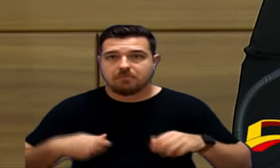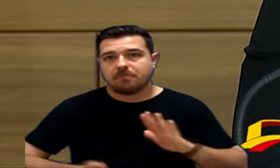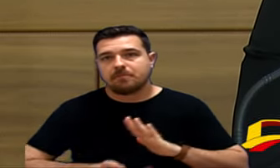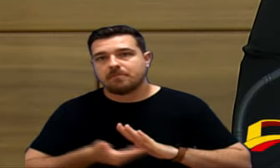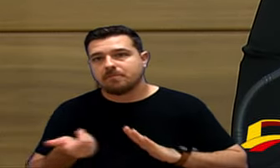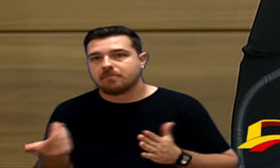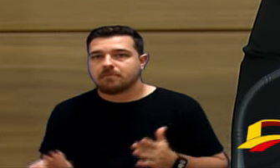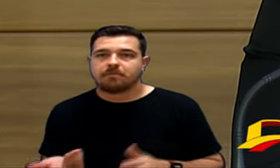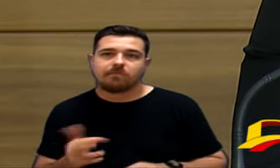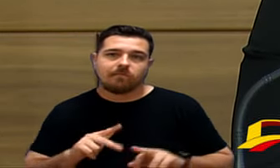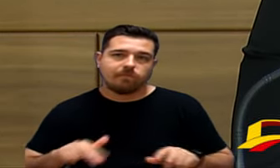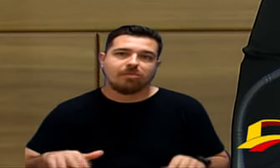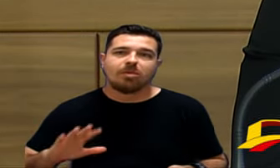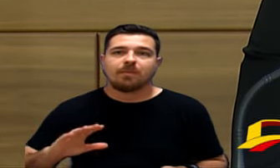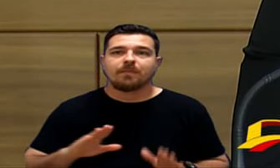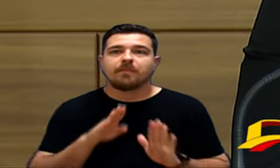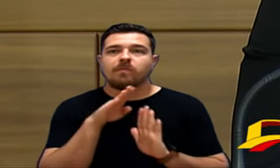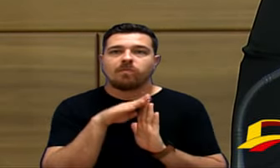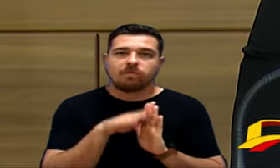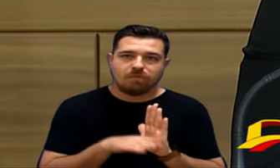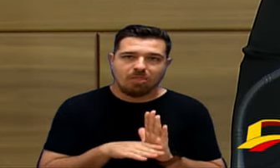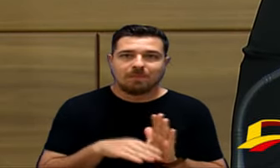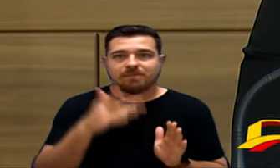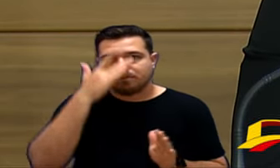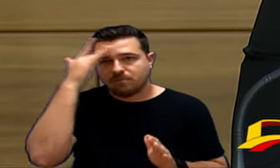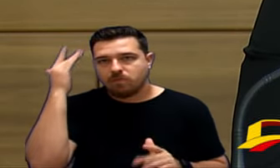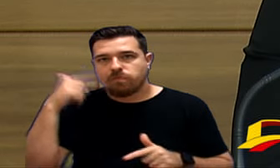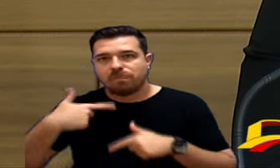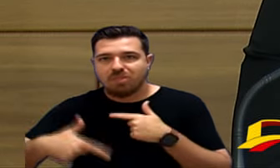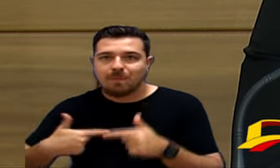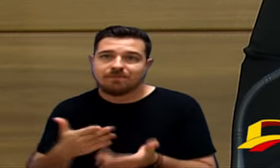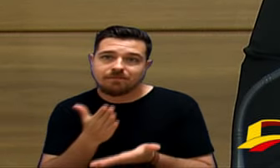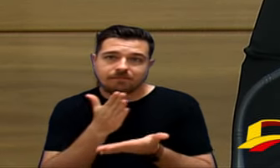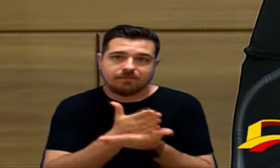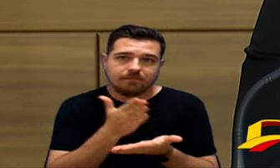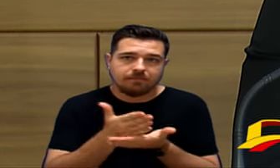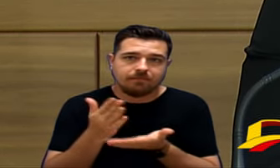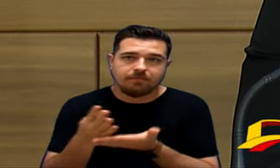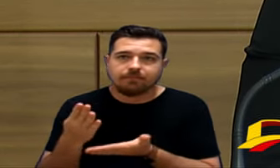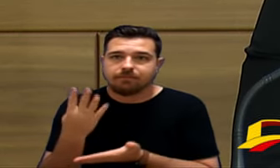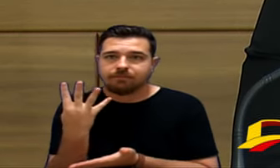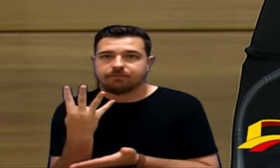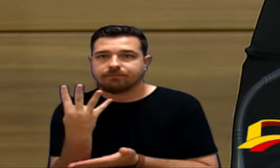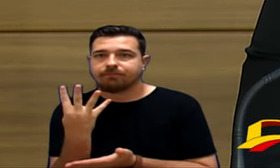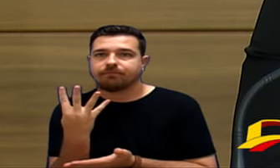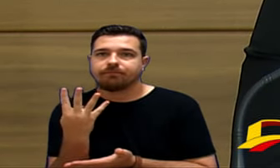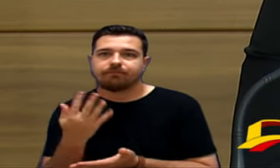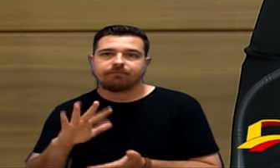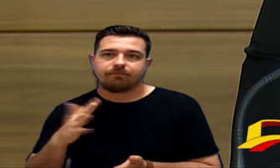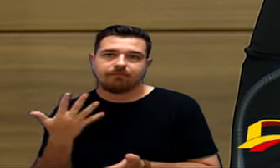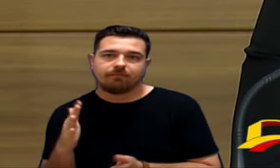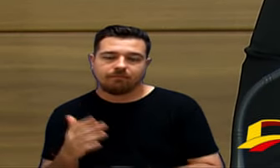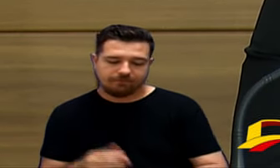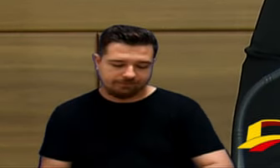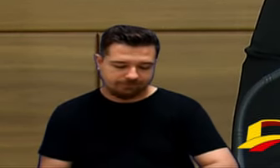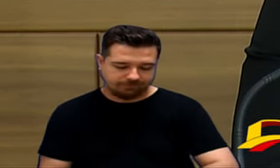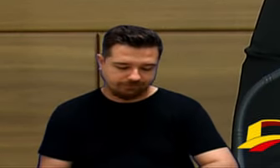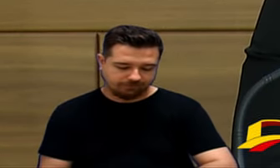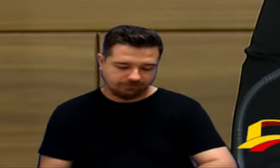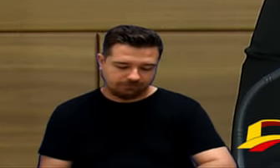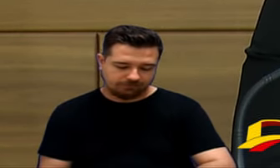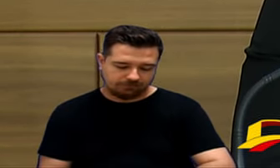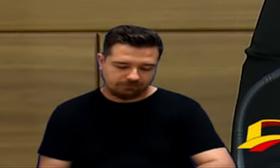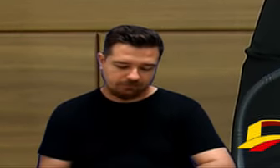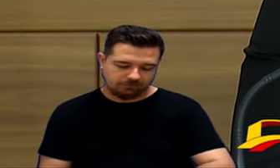motivo isso se reduz mais ainda Aí você divide isso daí por quatro que caia para 200 e né 230 você